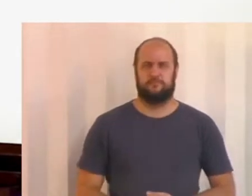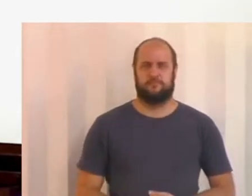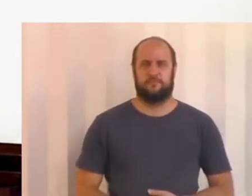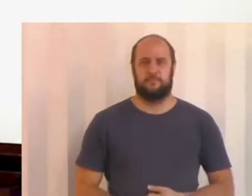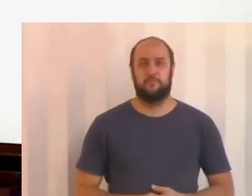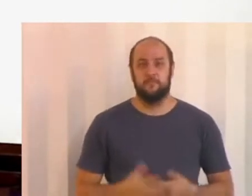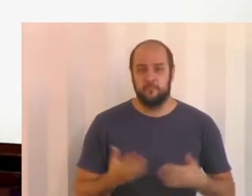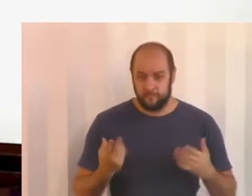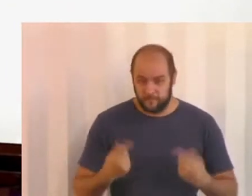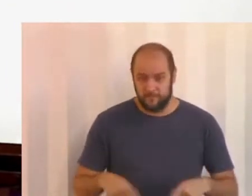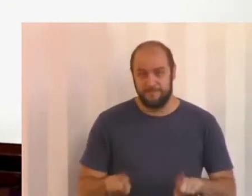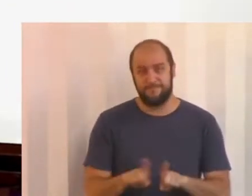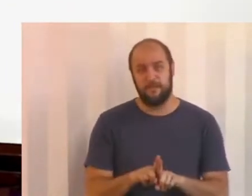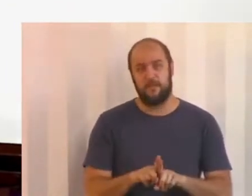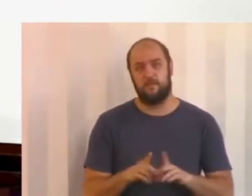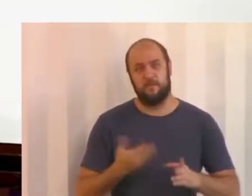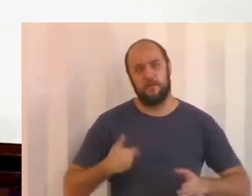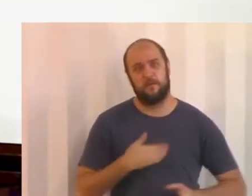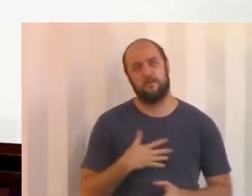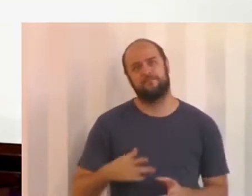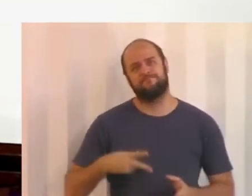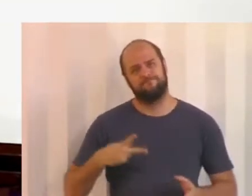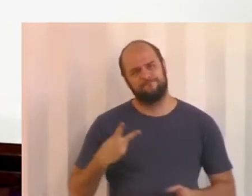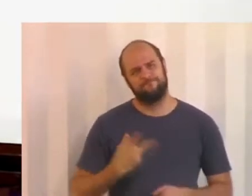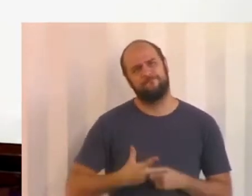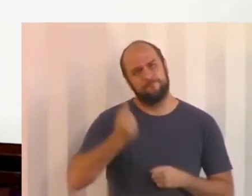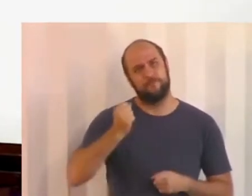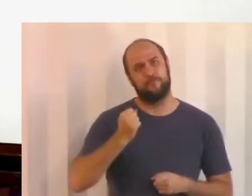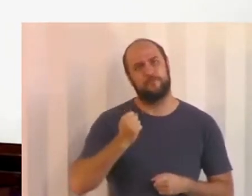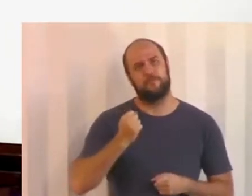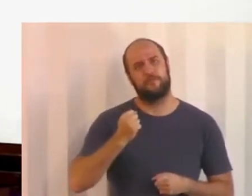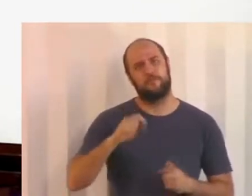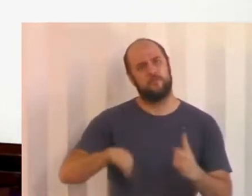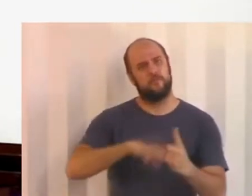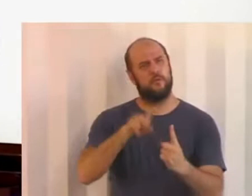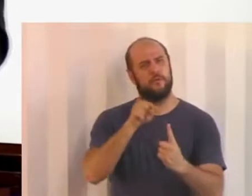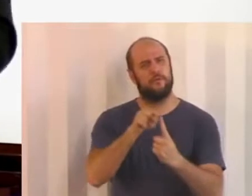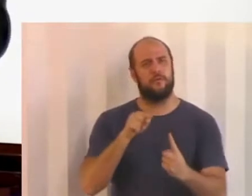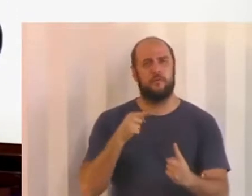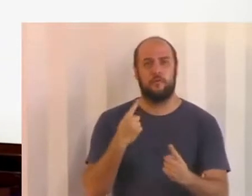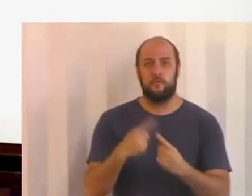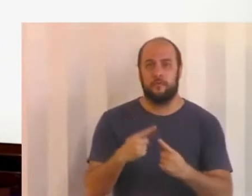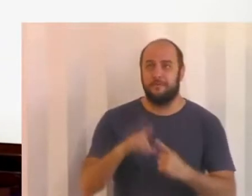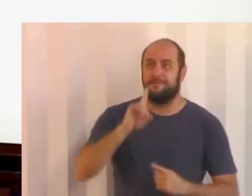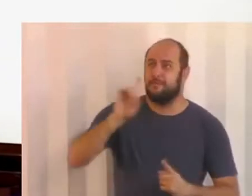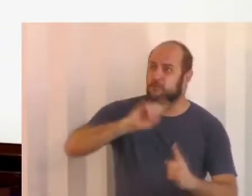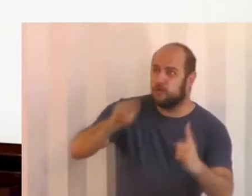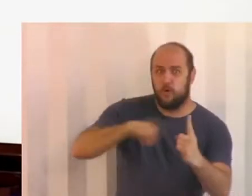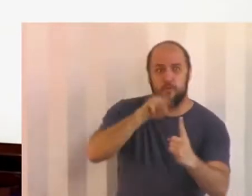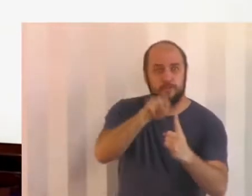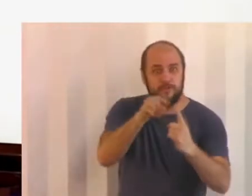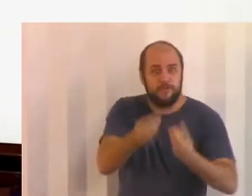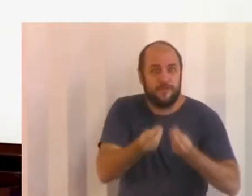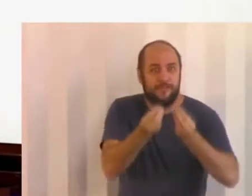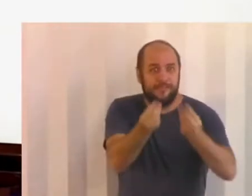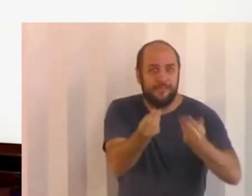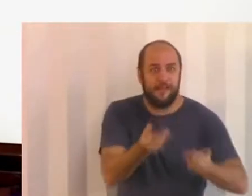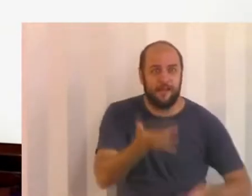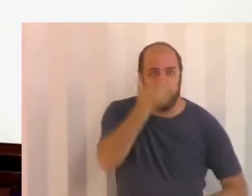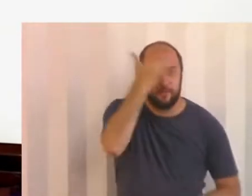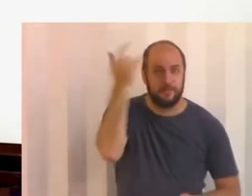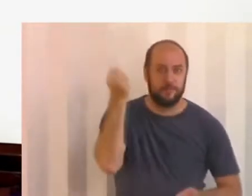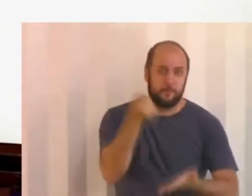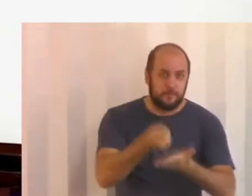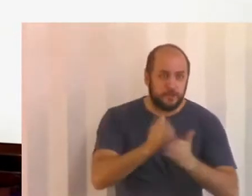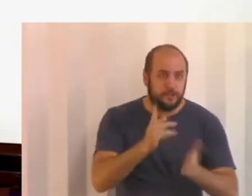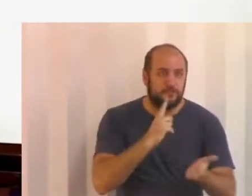diante disso, nós temos que perseverar dentro de um propósito, pois Deus estabeleceu um propósito para aqueles que Ele